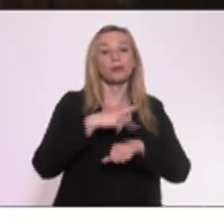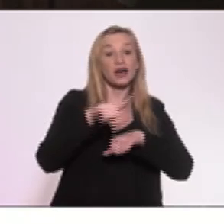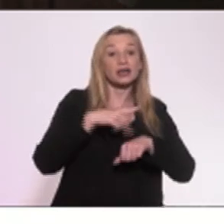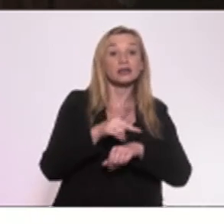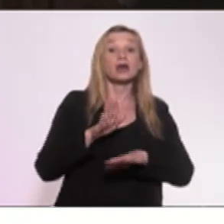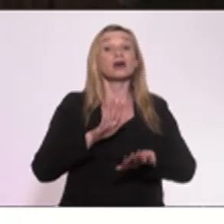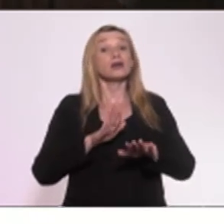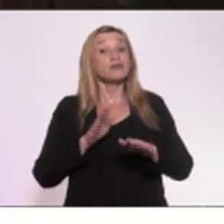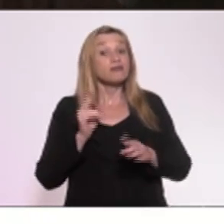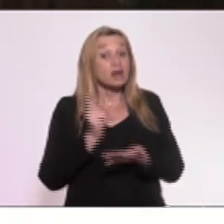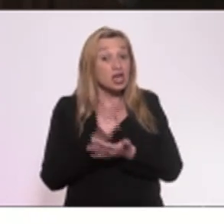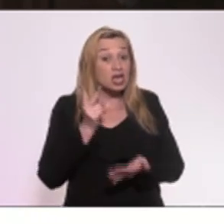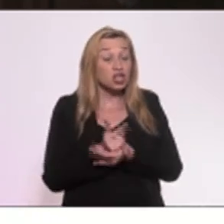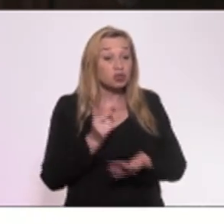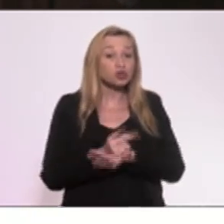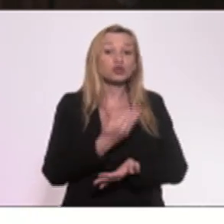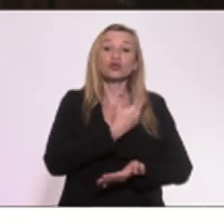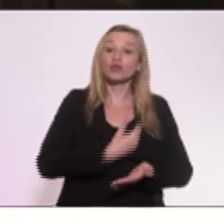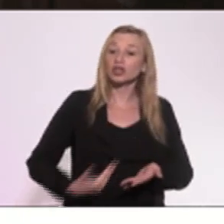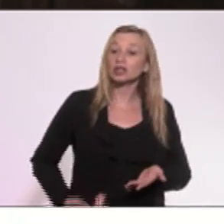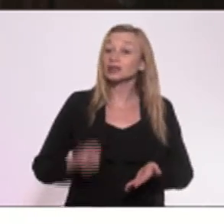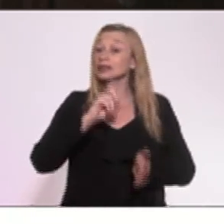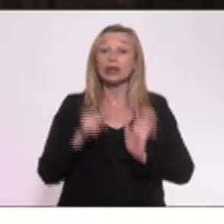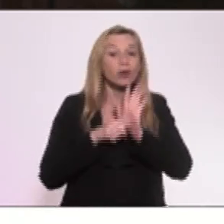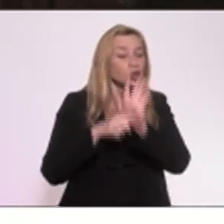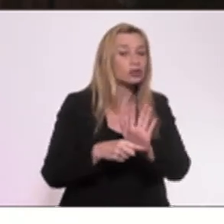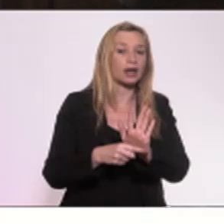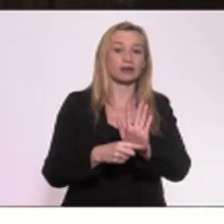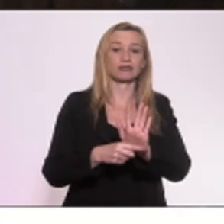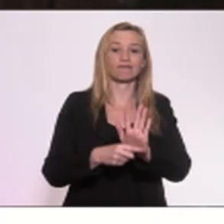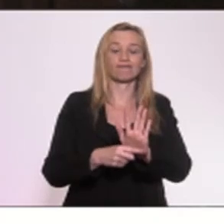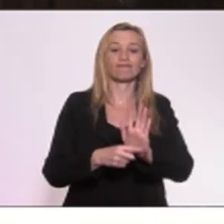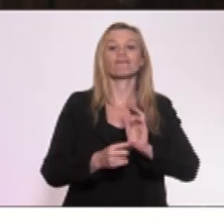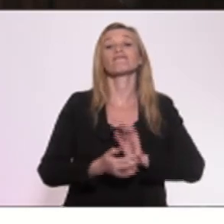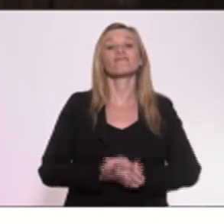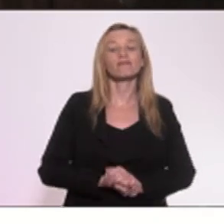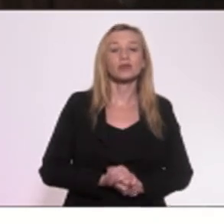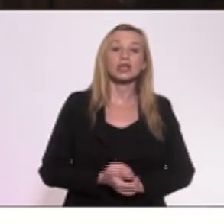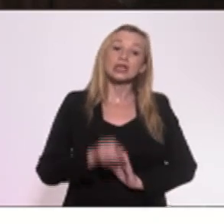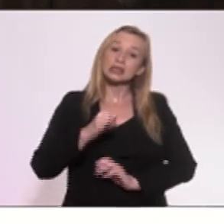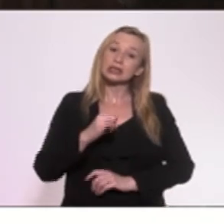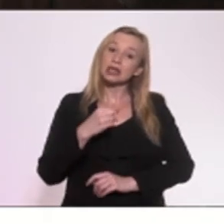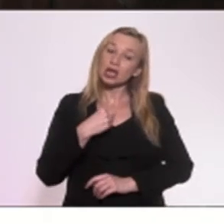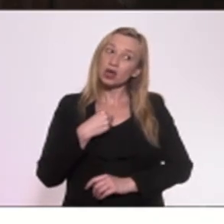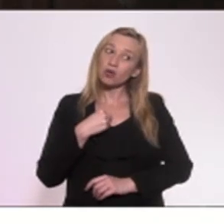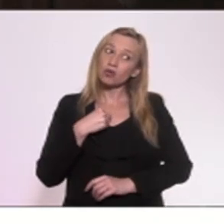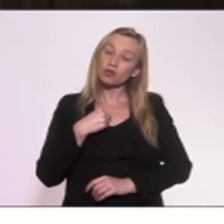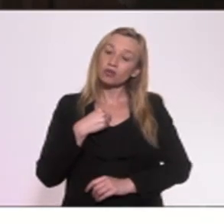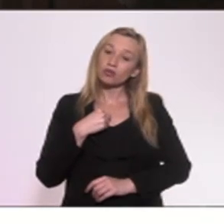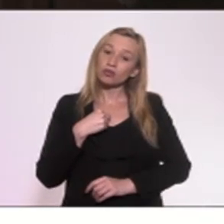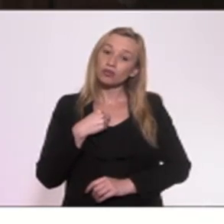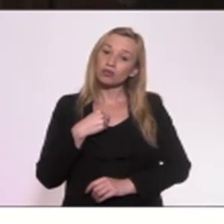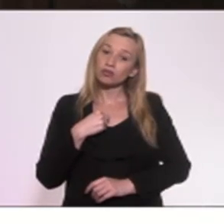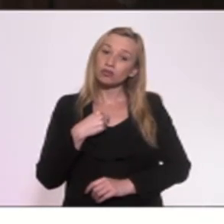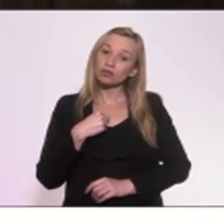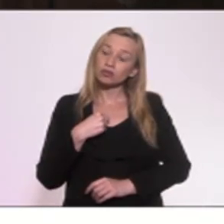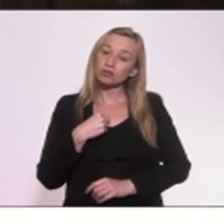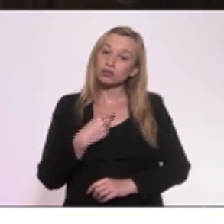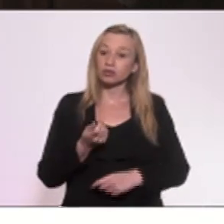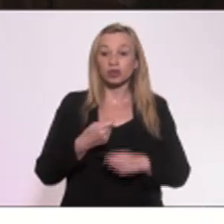dos governantes não ajudarem. Se eu fosse um investidor